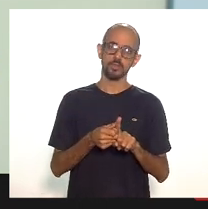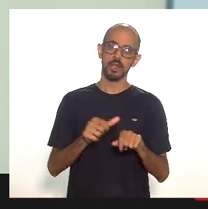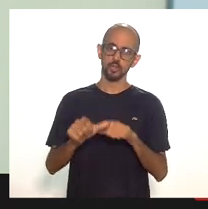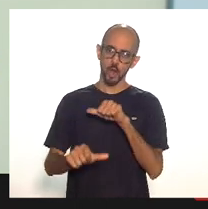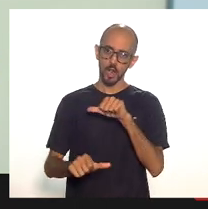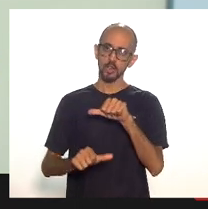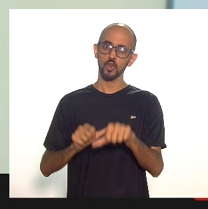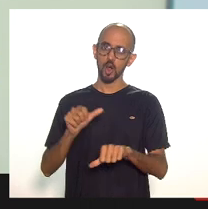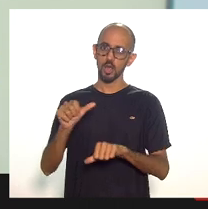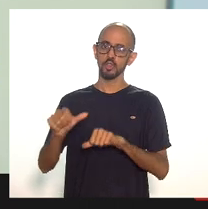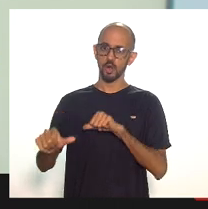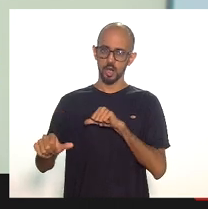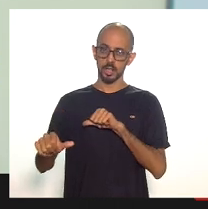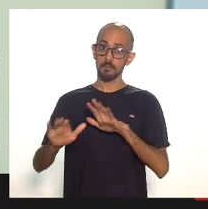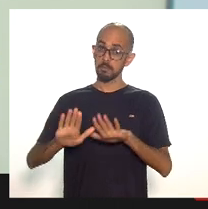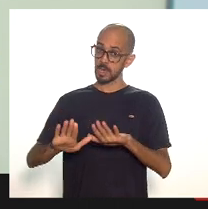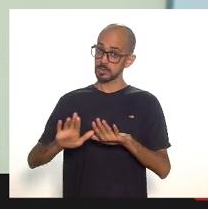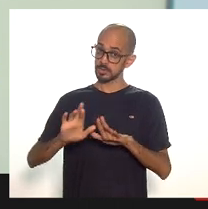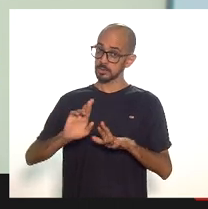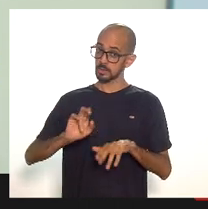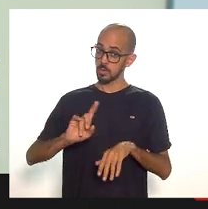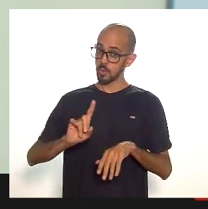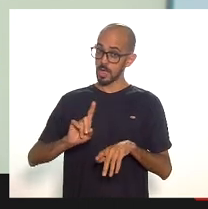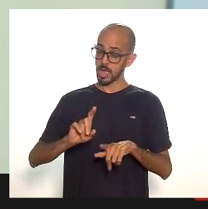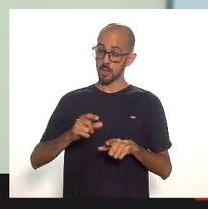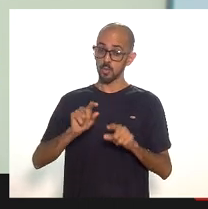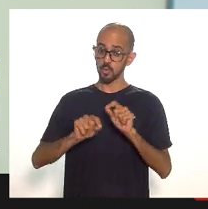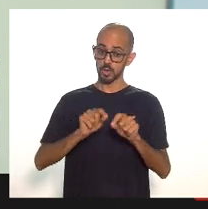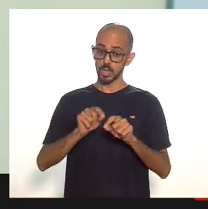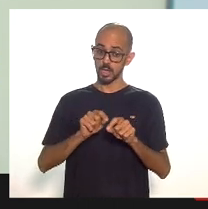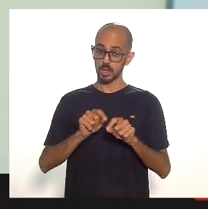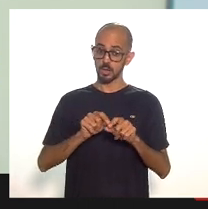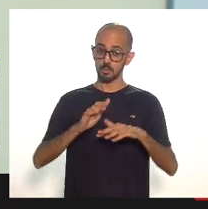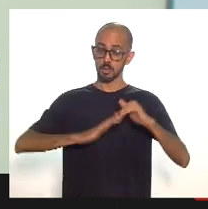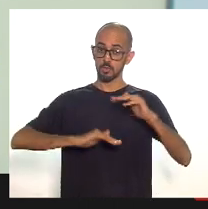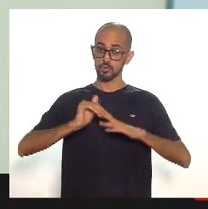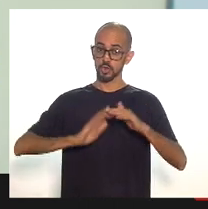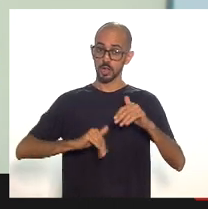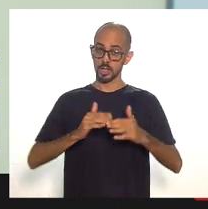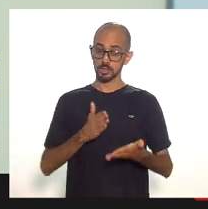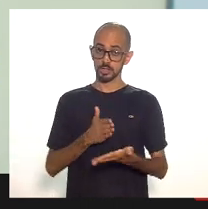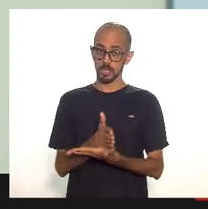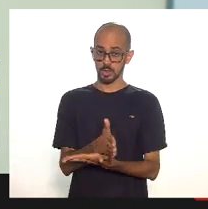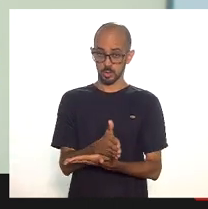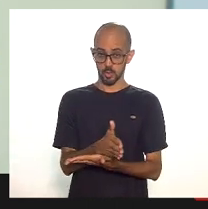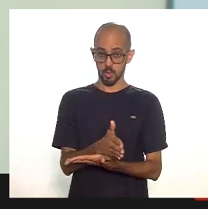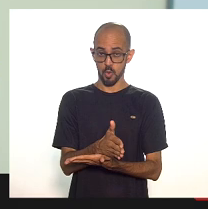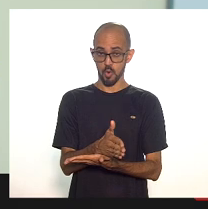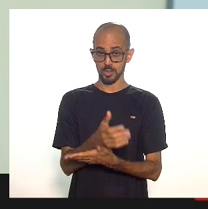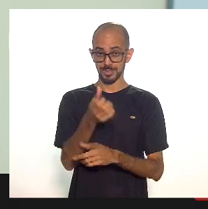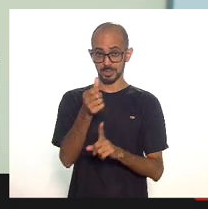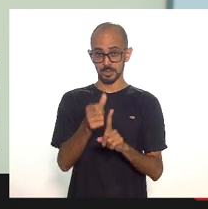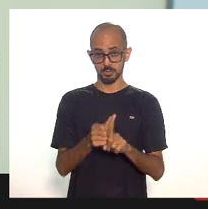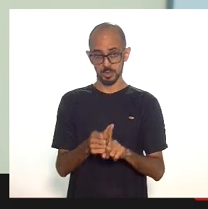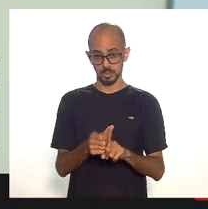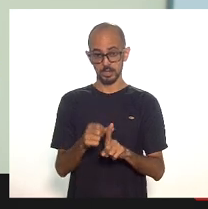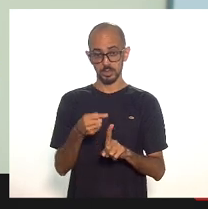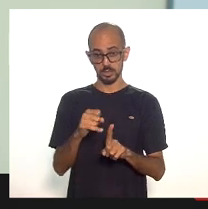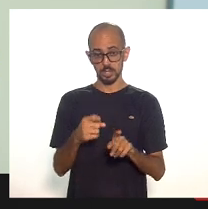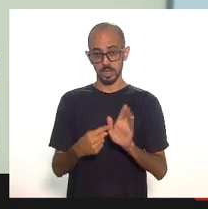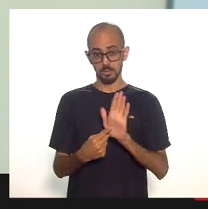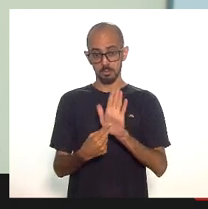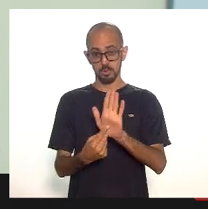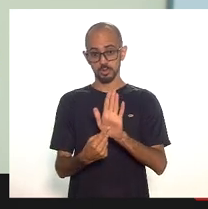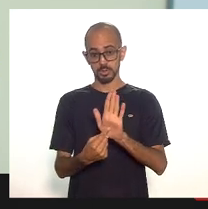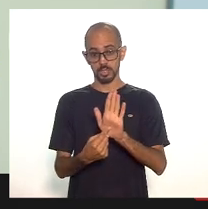Mas também não quer dizer que o profissional que entrou nos primeiros 6 meses, logicamente, se ele mostrar